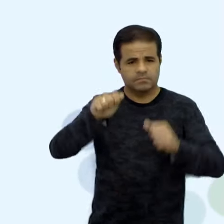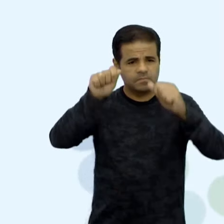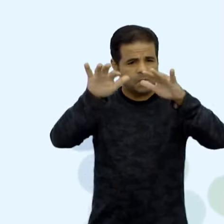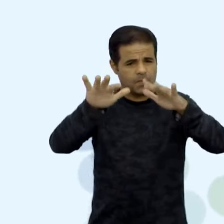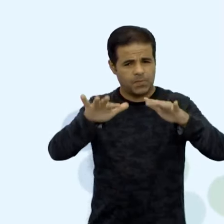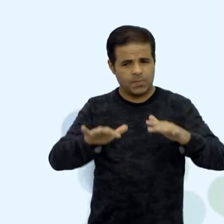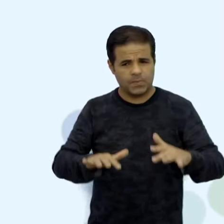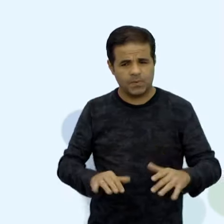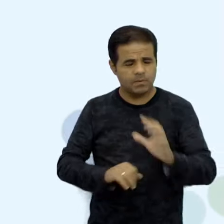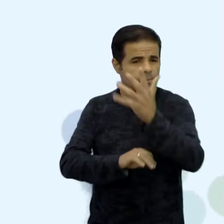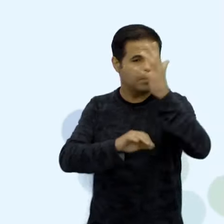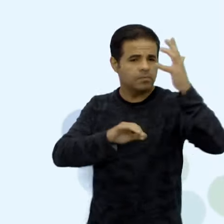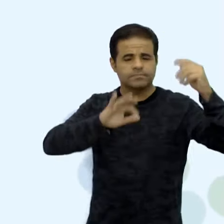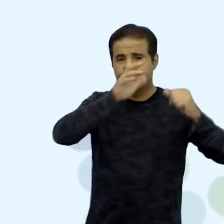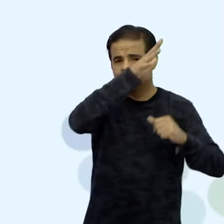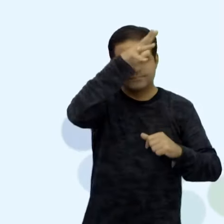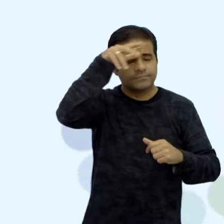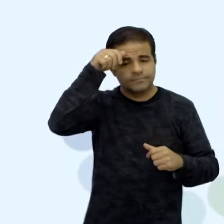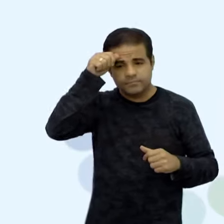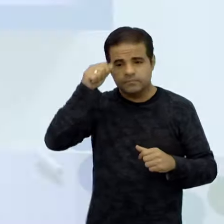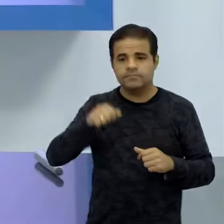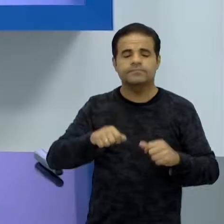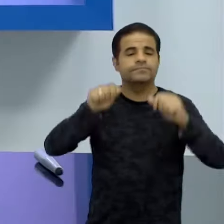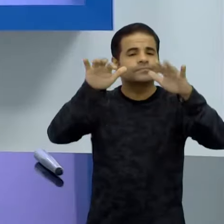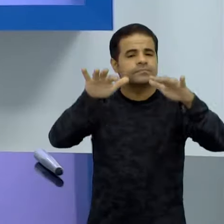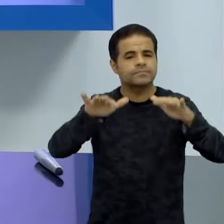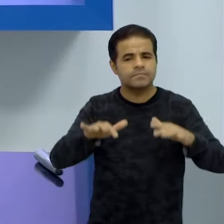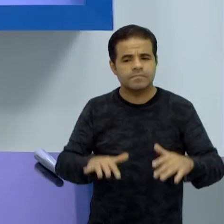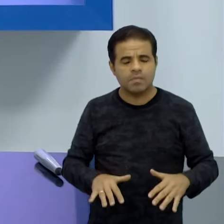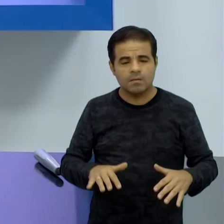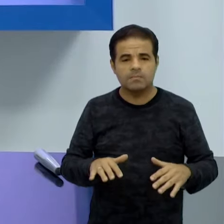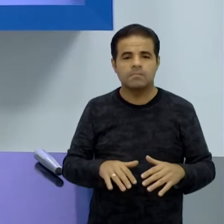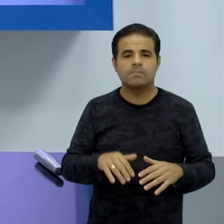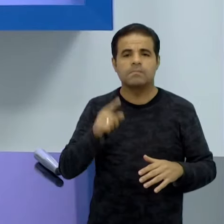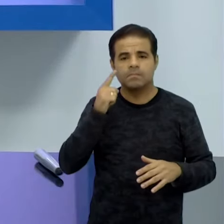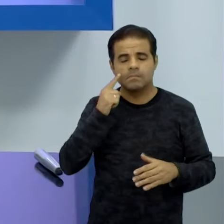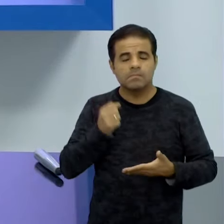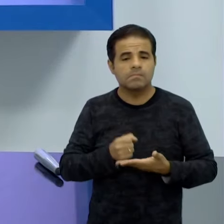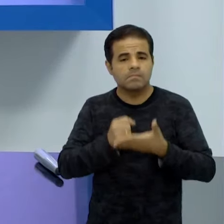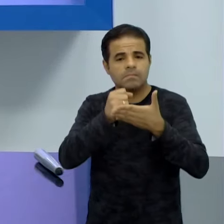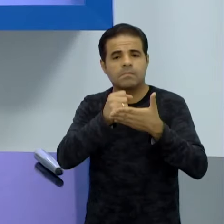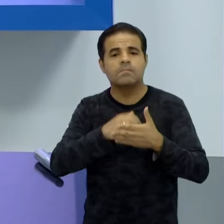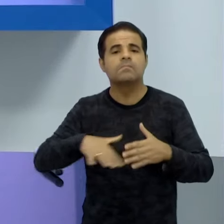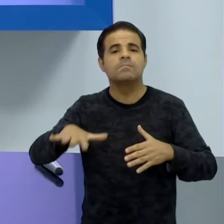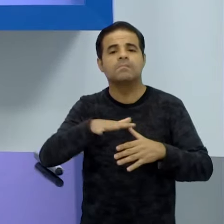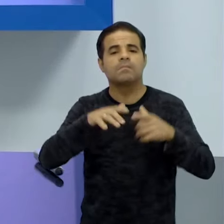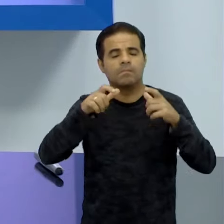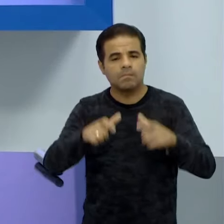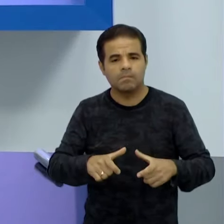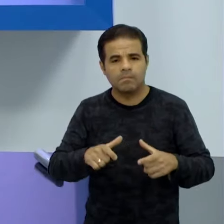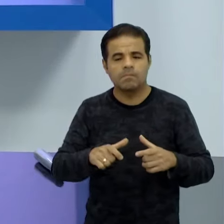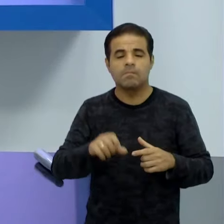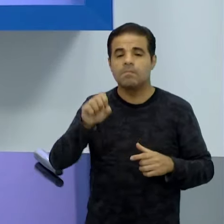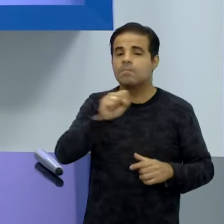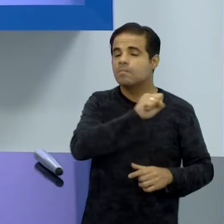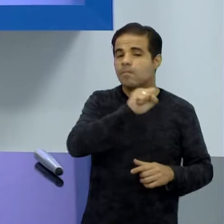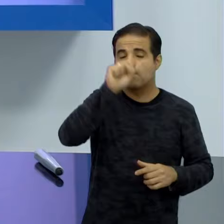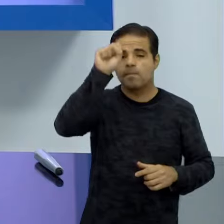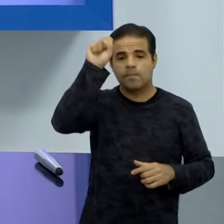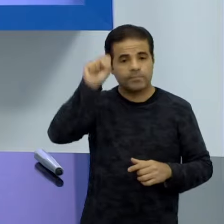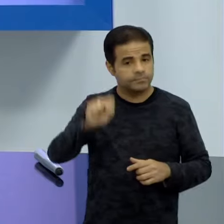floresta amazônica? Essa umidade, ela é levada para a região